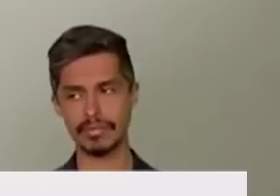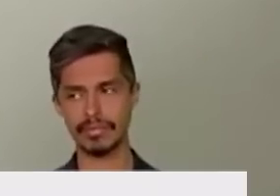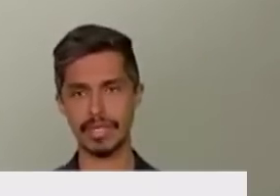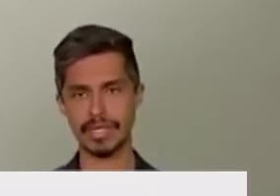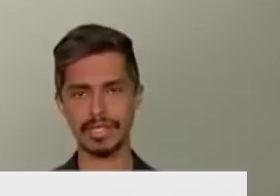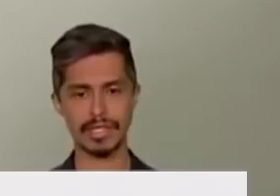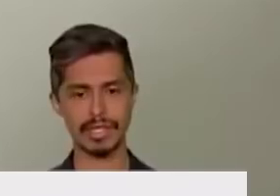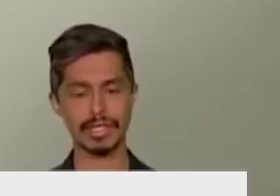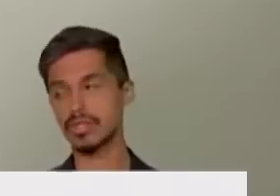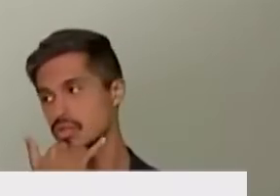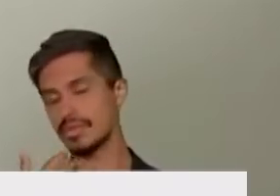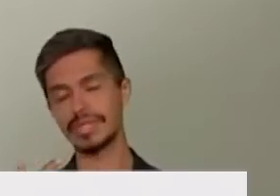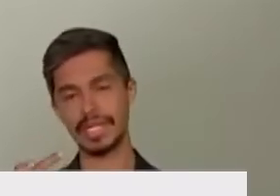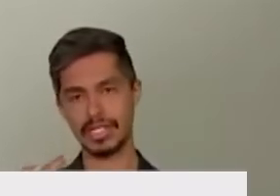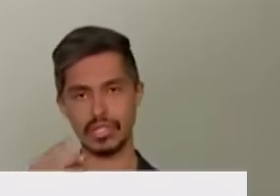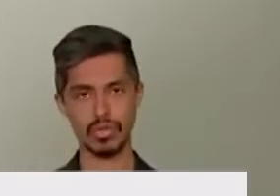né? Sete.